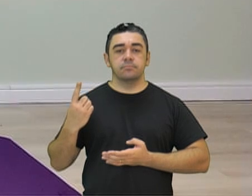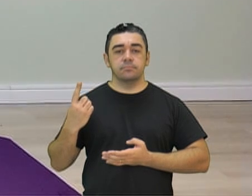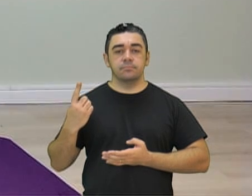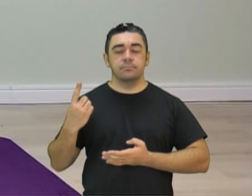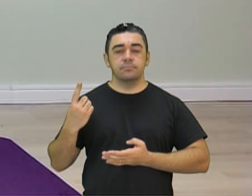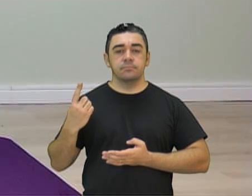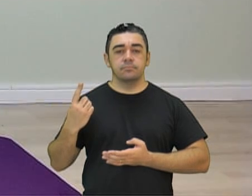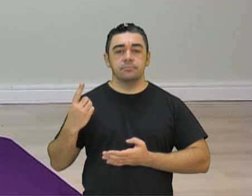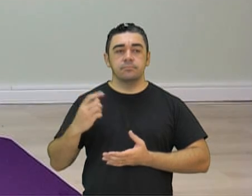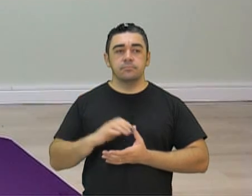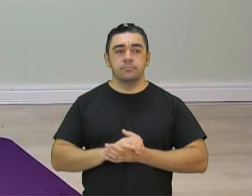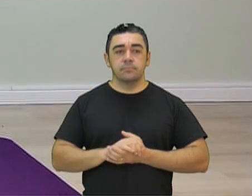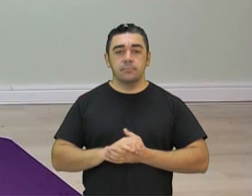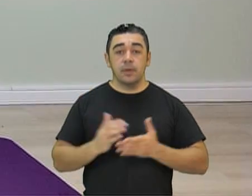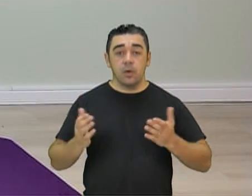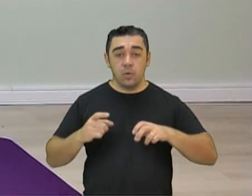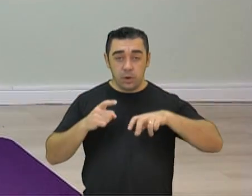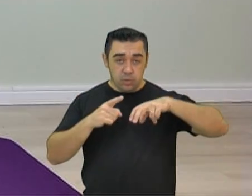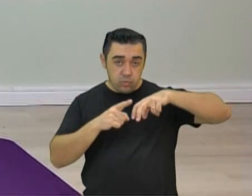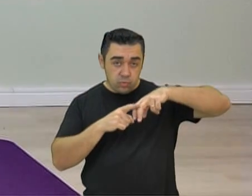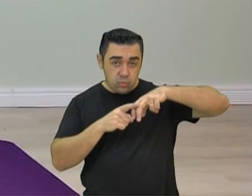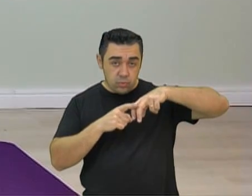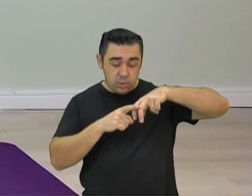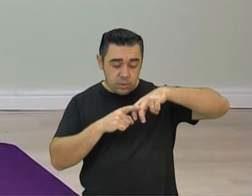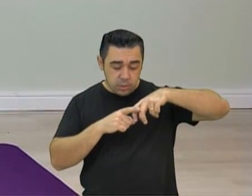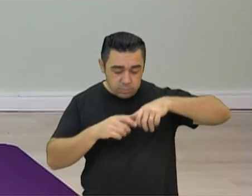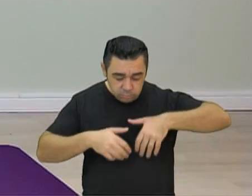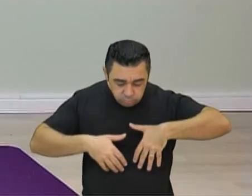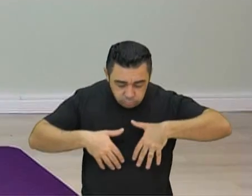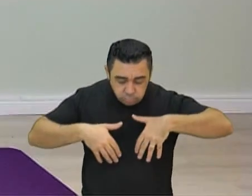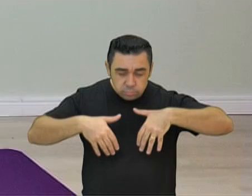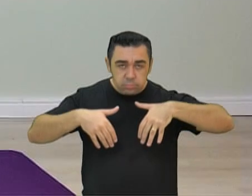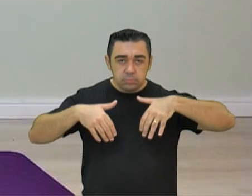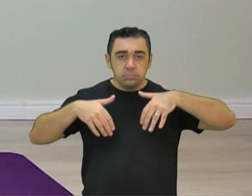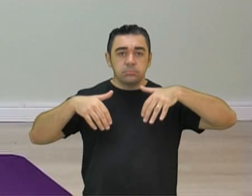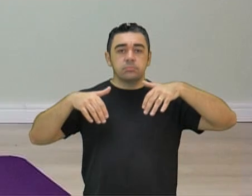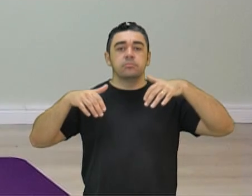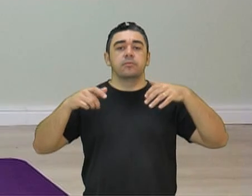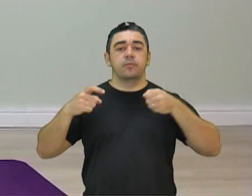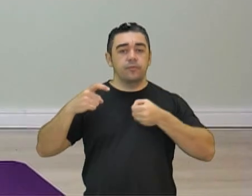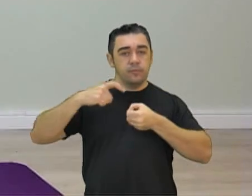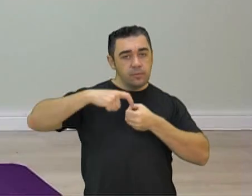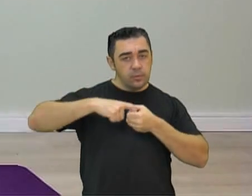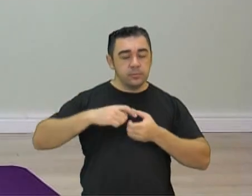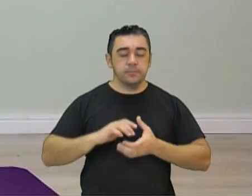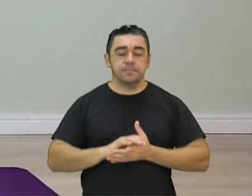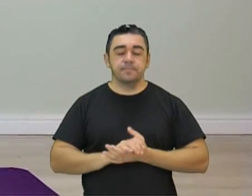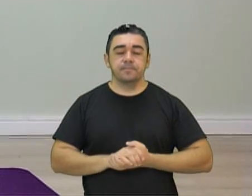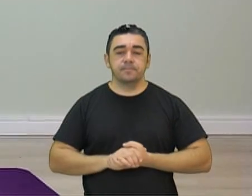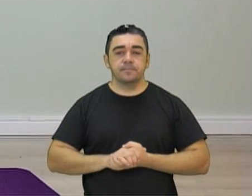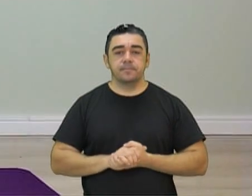1. Flexiona o seu joelho e com cuidado, lentamente, sobe.